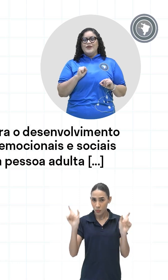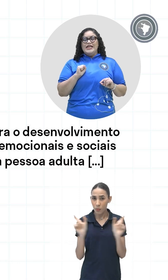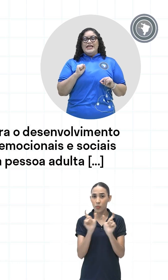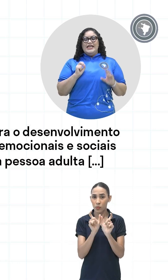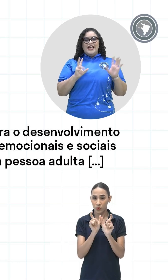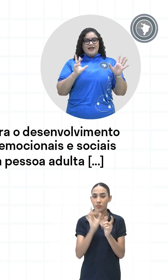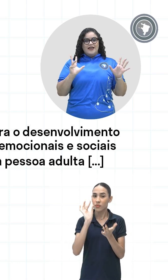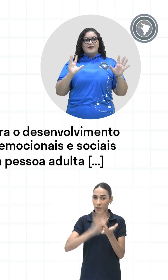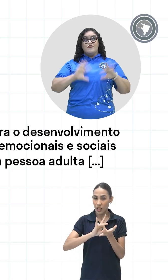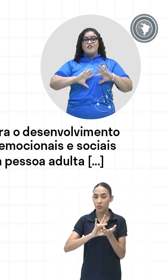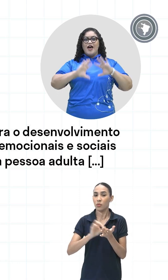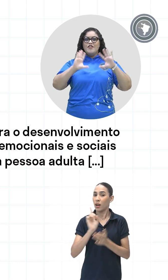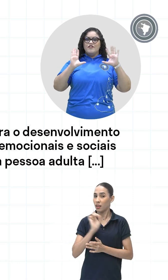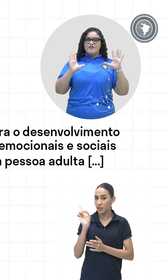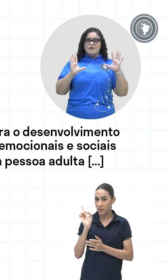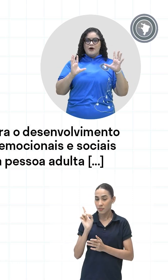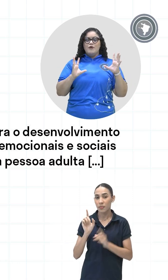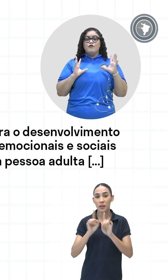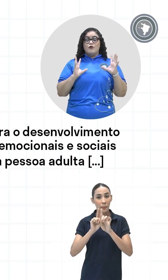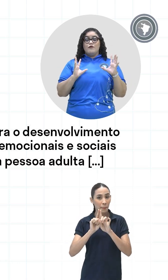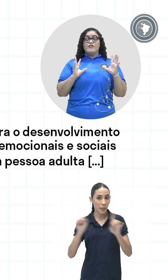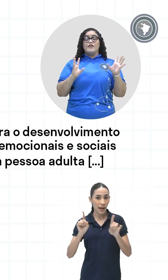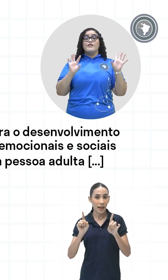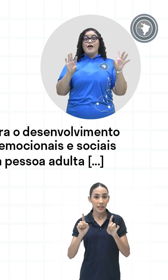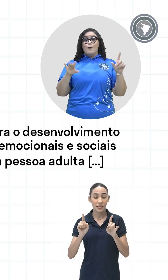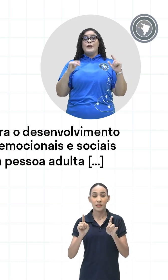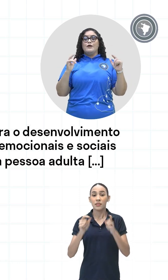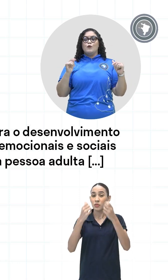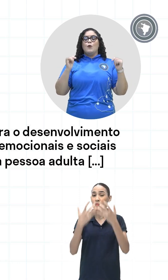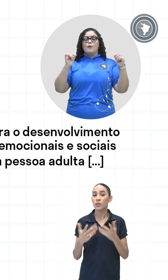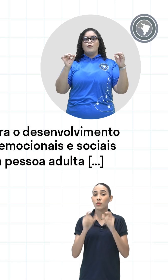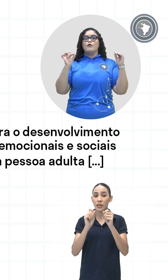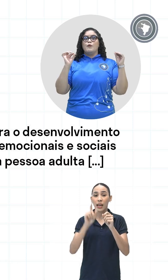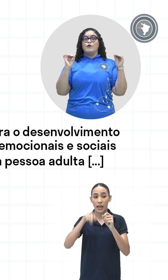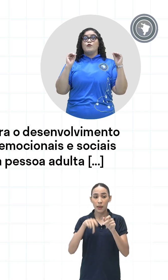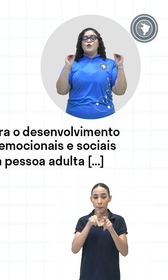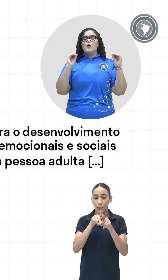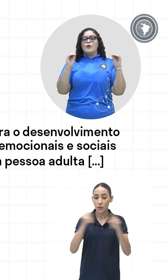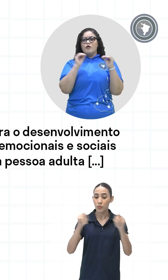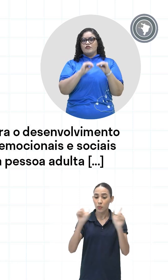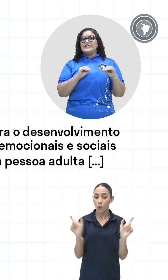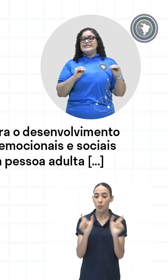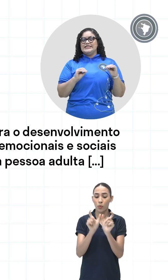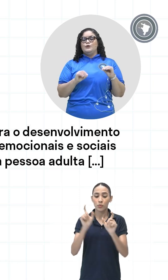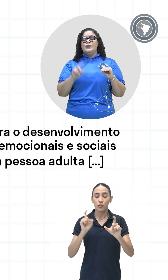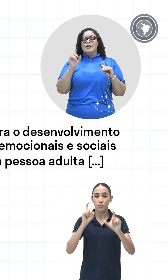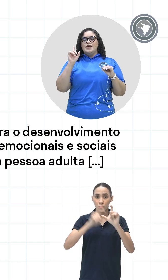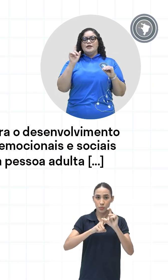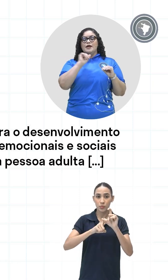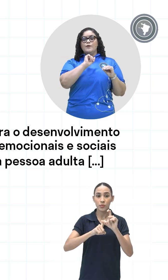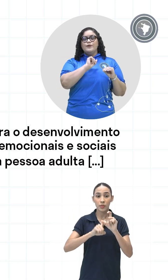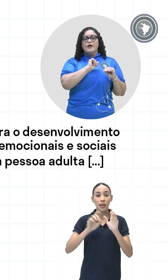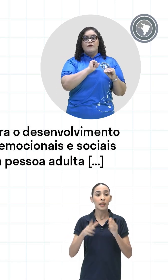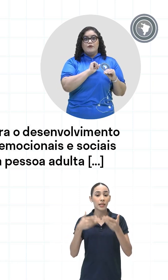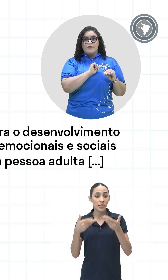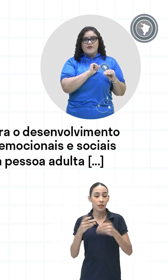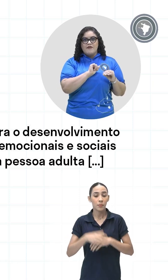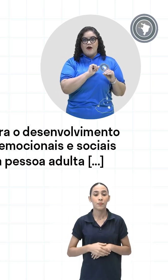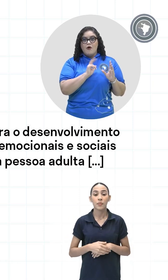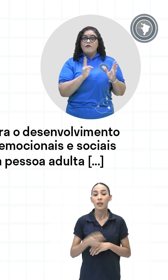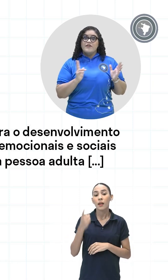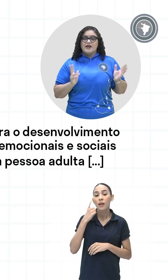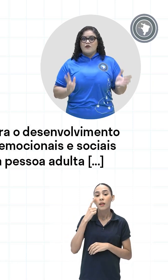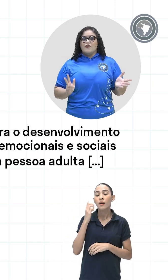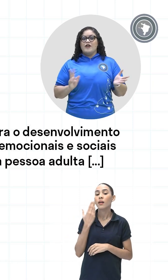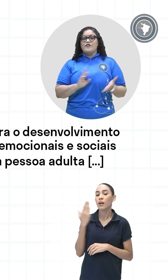tá? E aí, já de antemão, eu digo a vocês que é um período composto por subordinação. Então, vamos